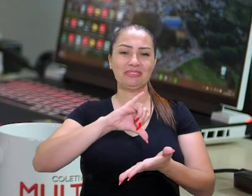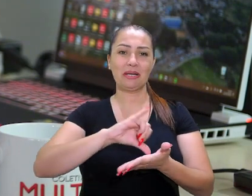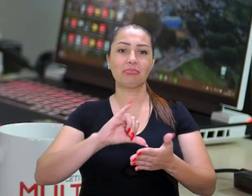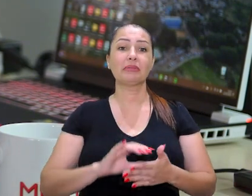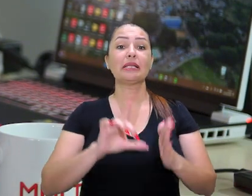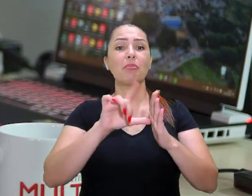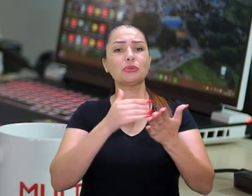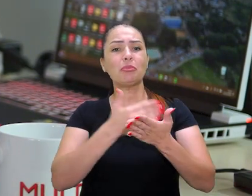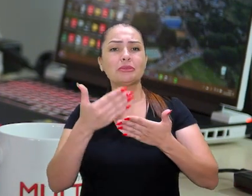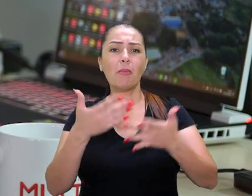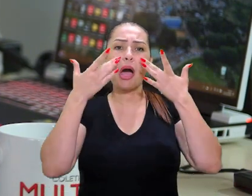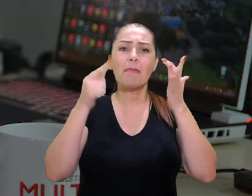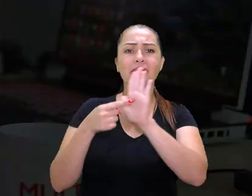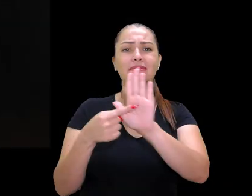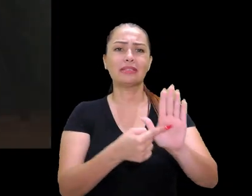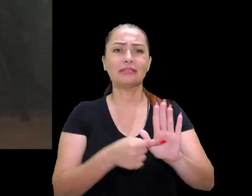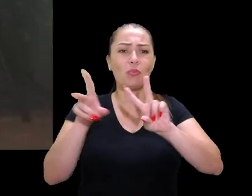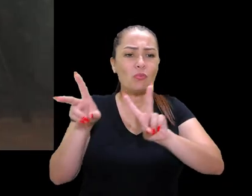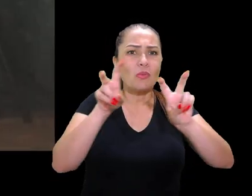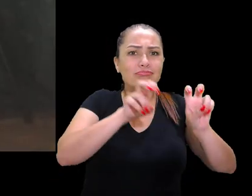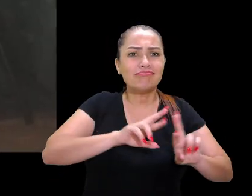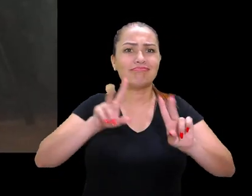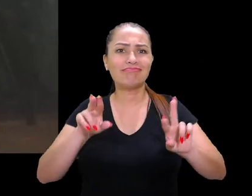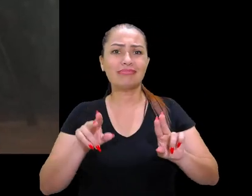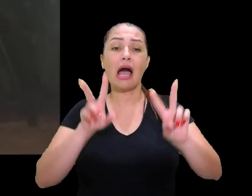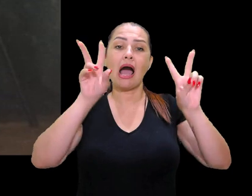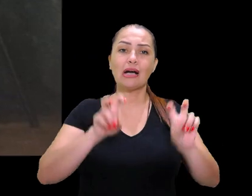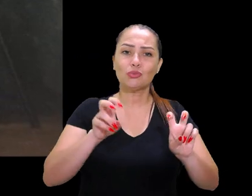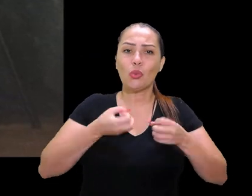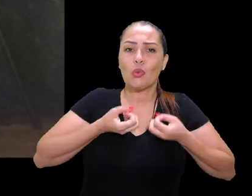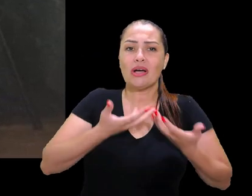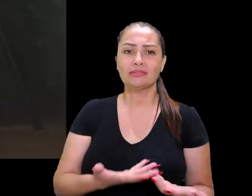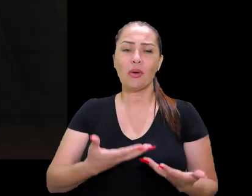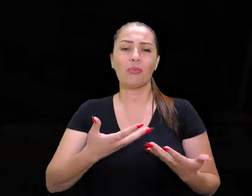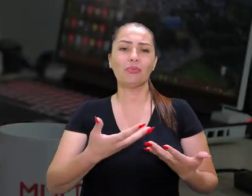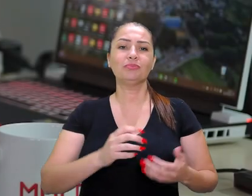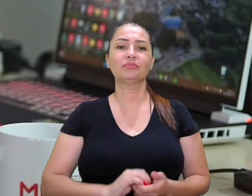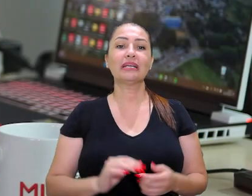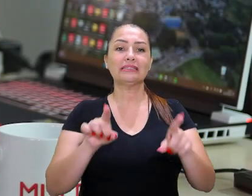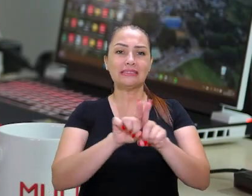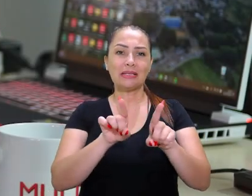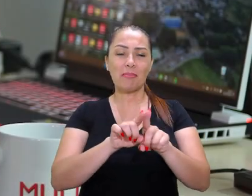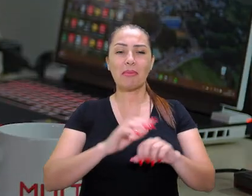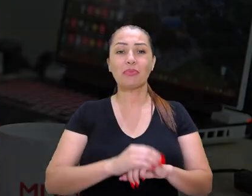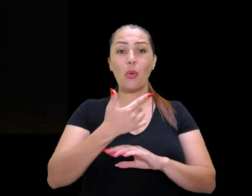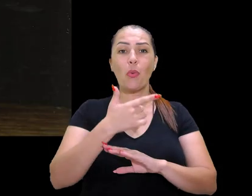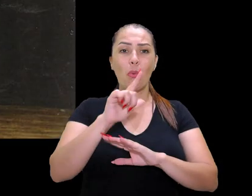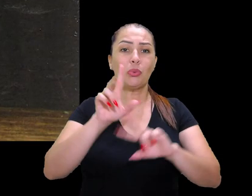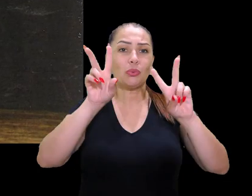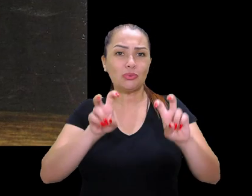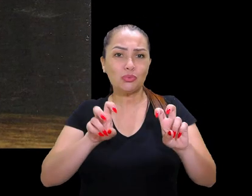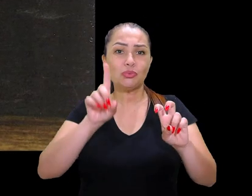com temáticas. Então o próximo espetáculo foi um espetáculo que falava sobre a questão da doação de órgãos, o outro espetáculo sobre a problemática